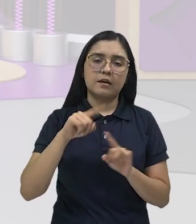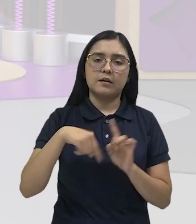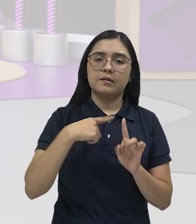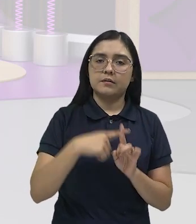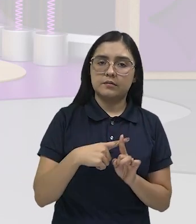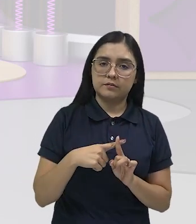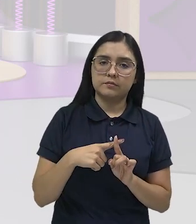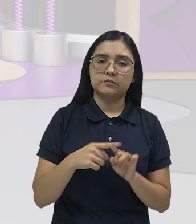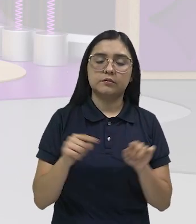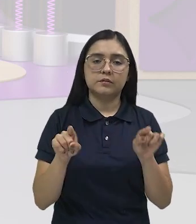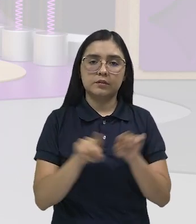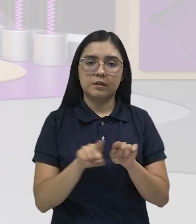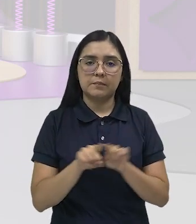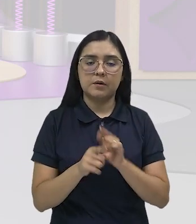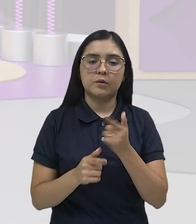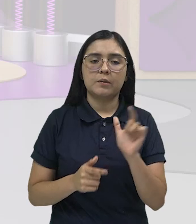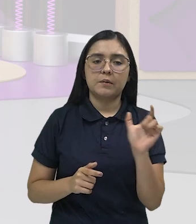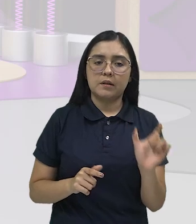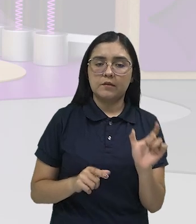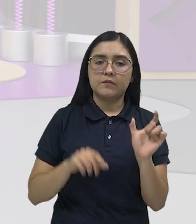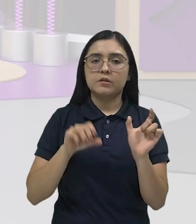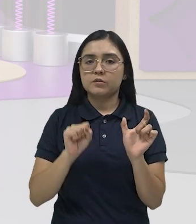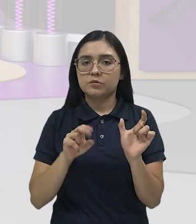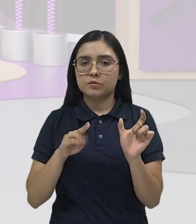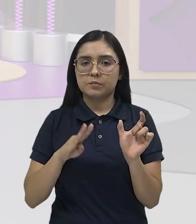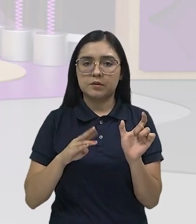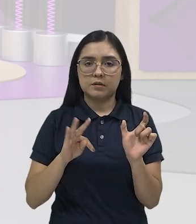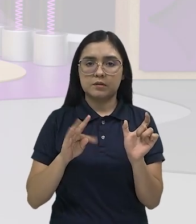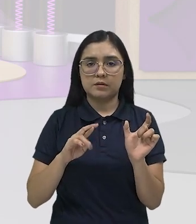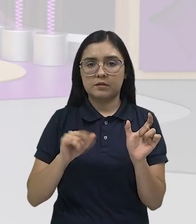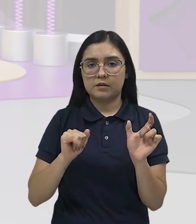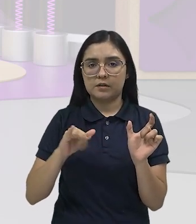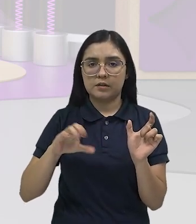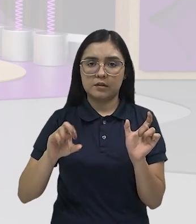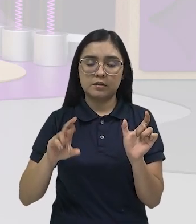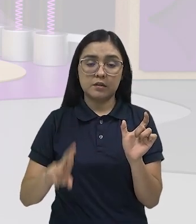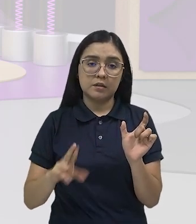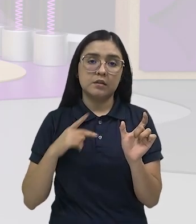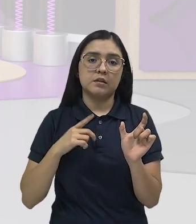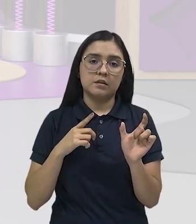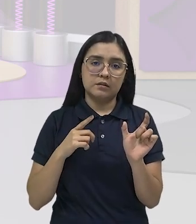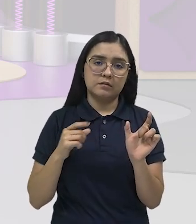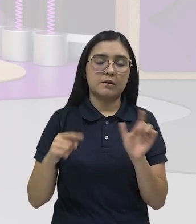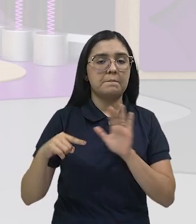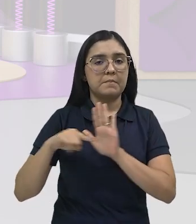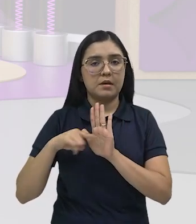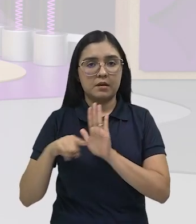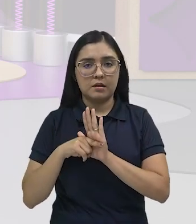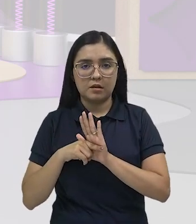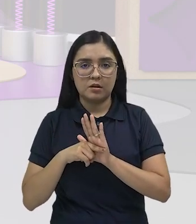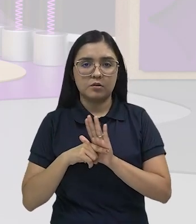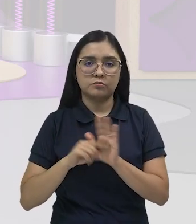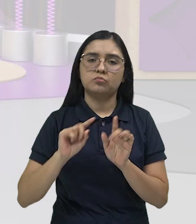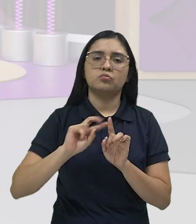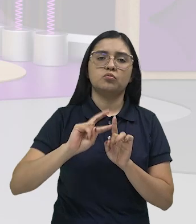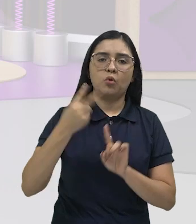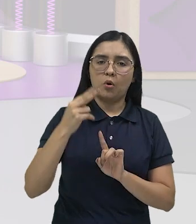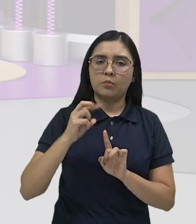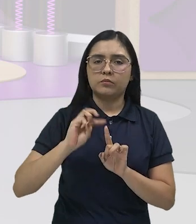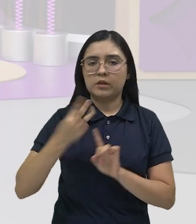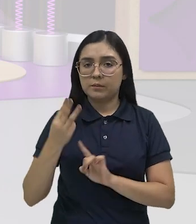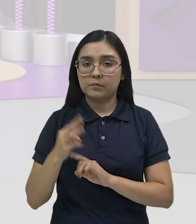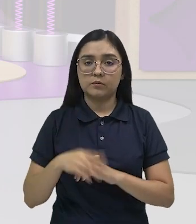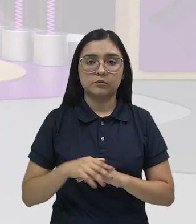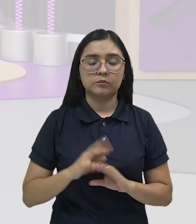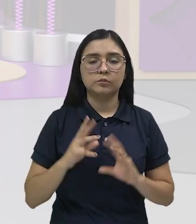Subtraído, já sabe que é o menos. O dobro, o triplo, o quádruplo,